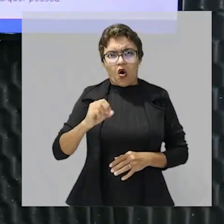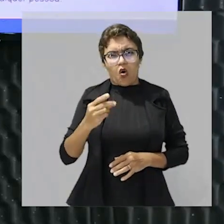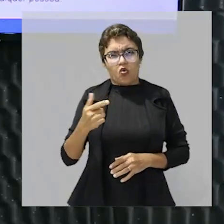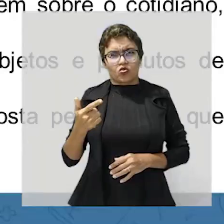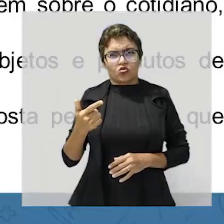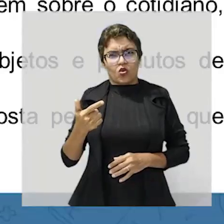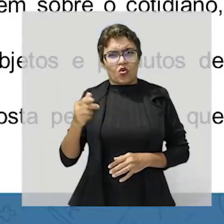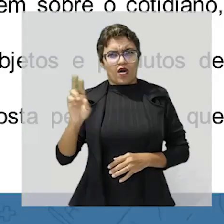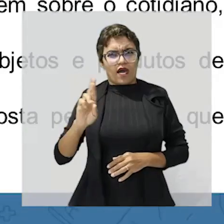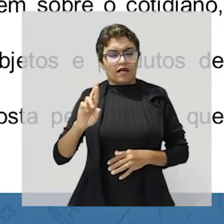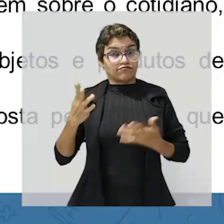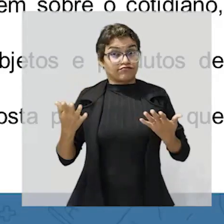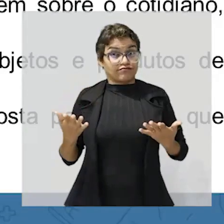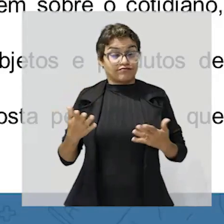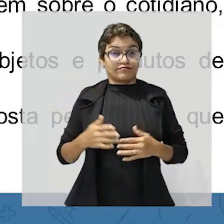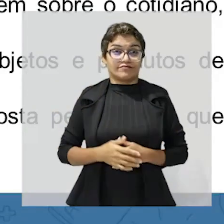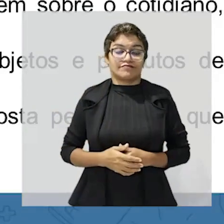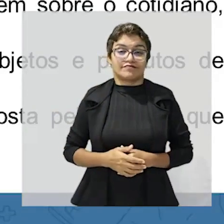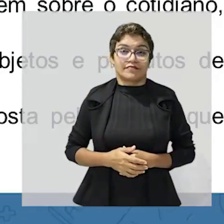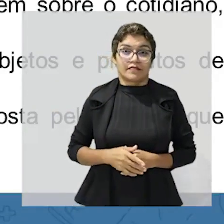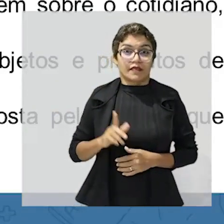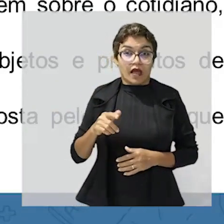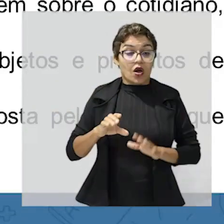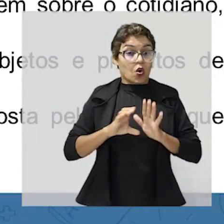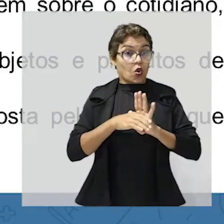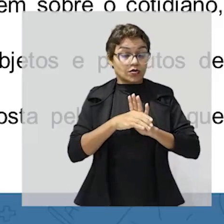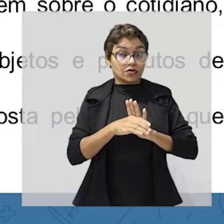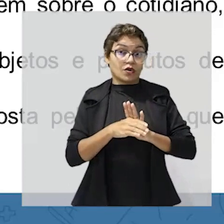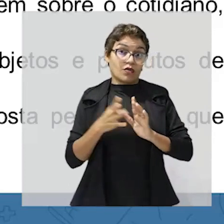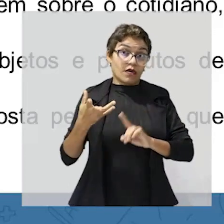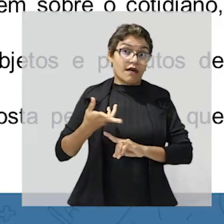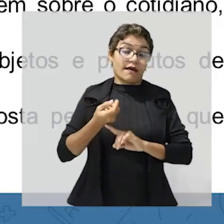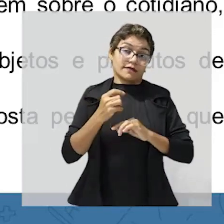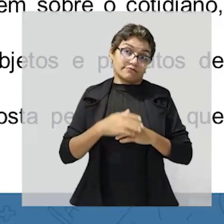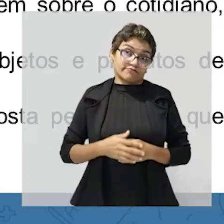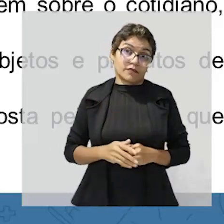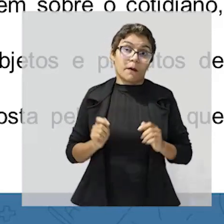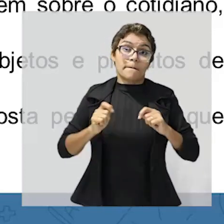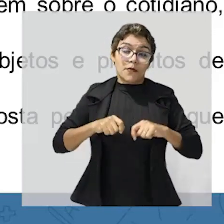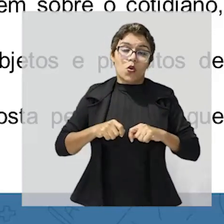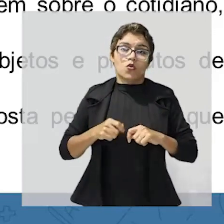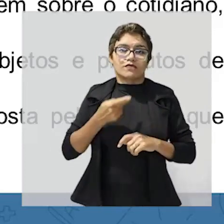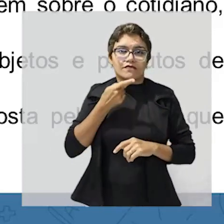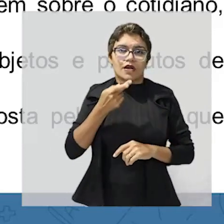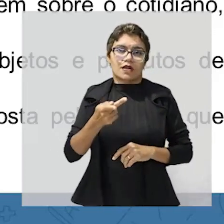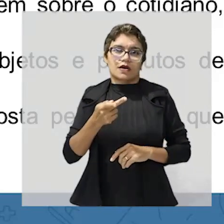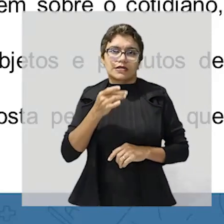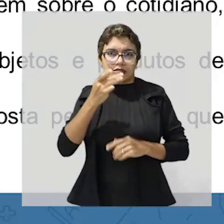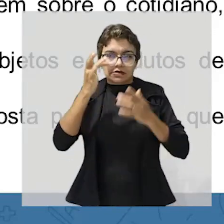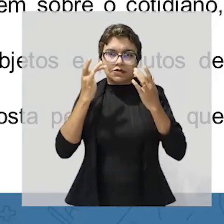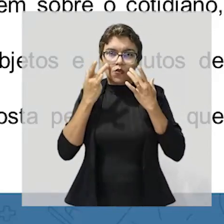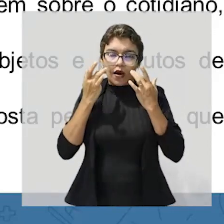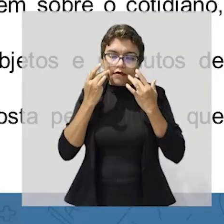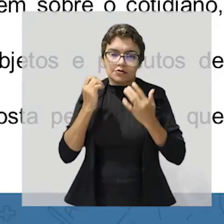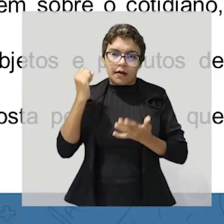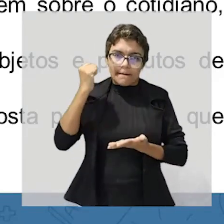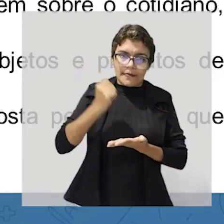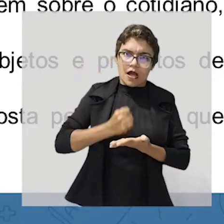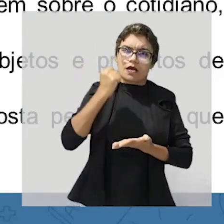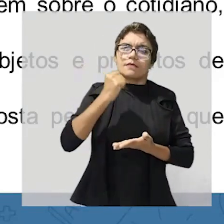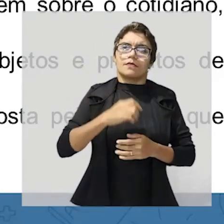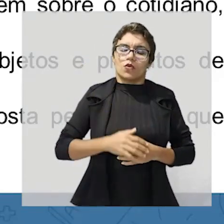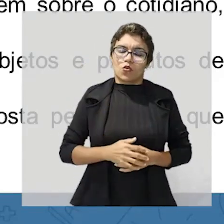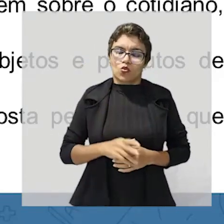Pesado, professor. Isso é o conceito, isso é arte conceitual. Então eu posso dizer que o artista carimbou notas de dinheiro